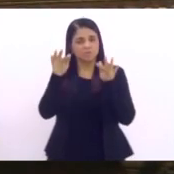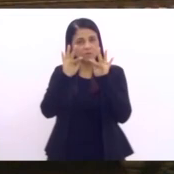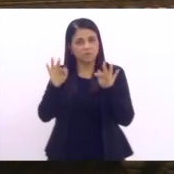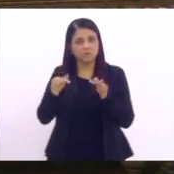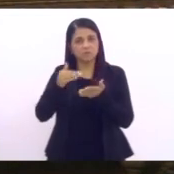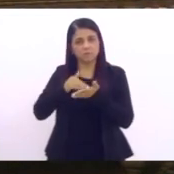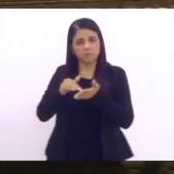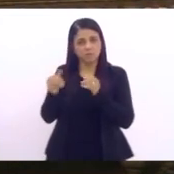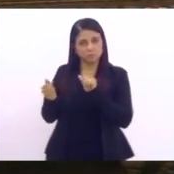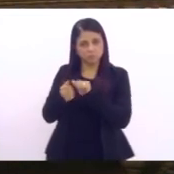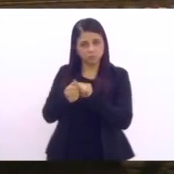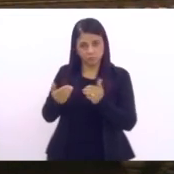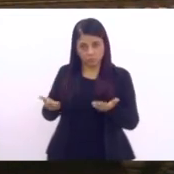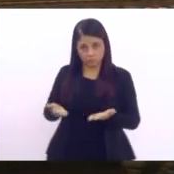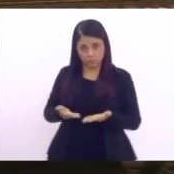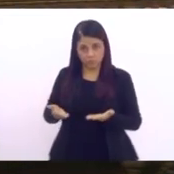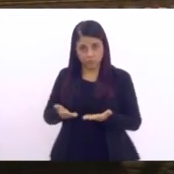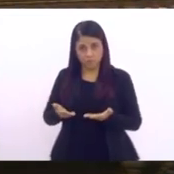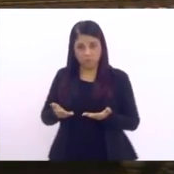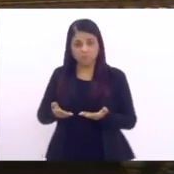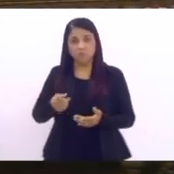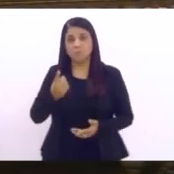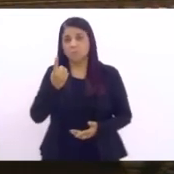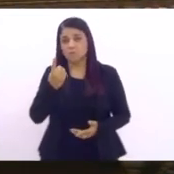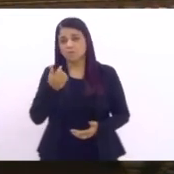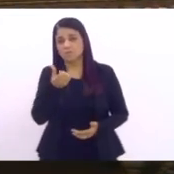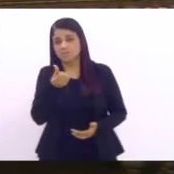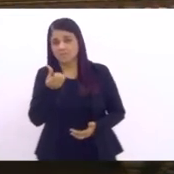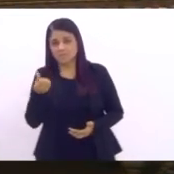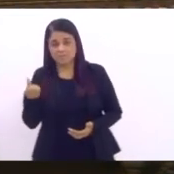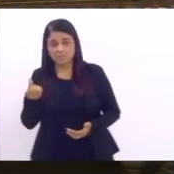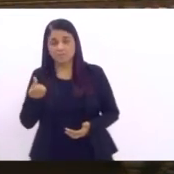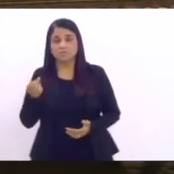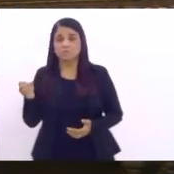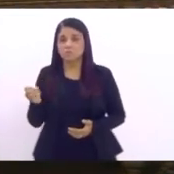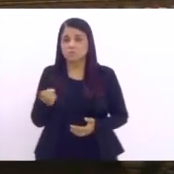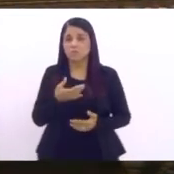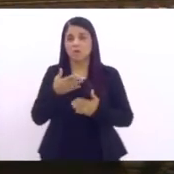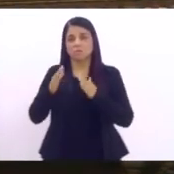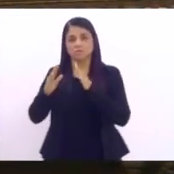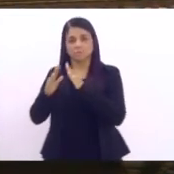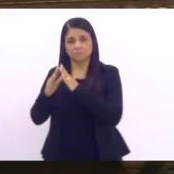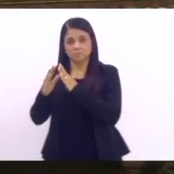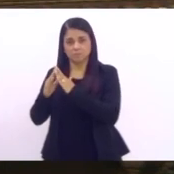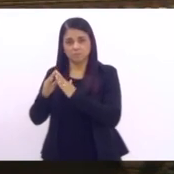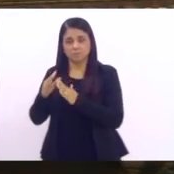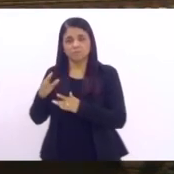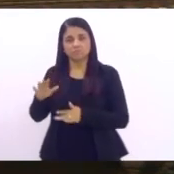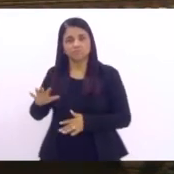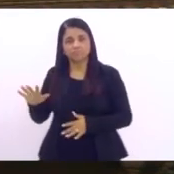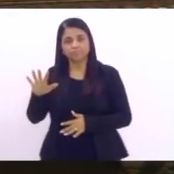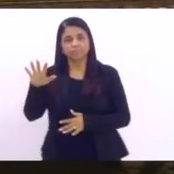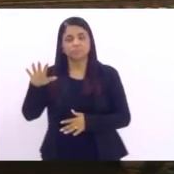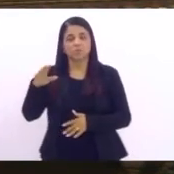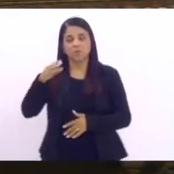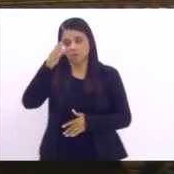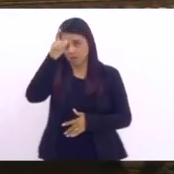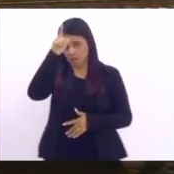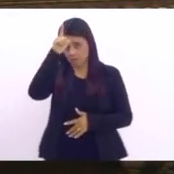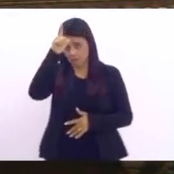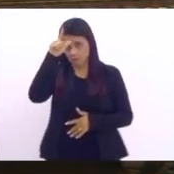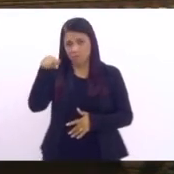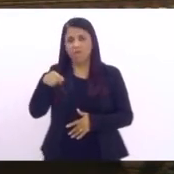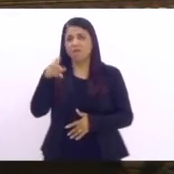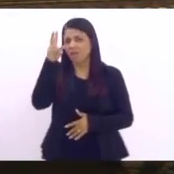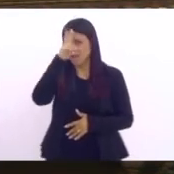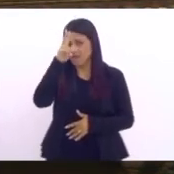de 1.600 novas moradias no Complexo do Alemão. Ora, quem não vai lembrar das tragédias habitacionais